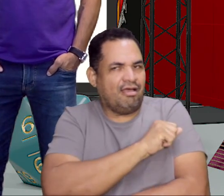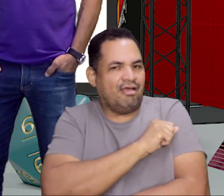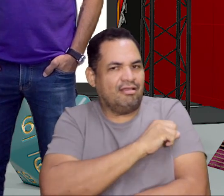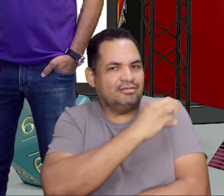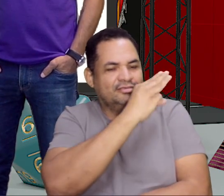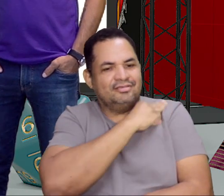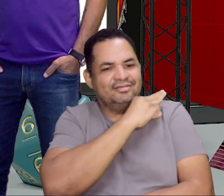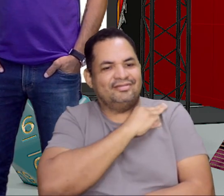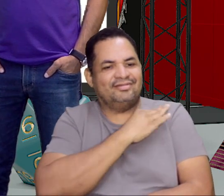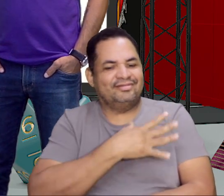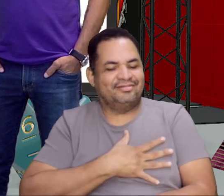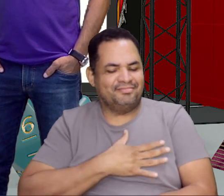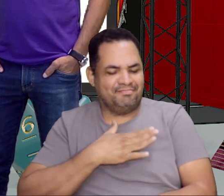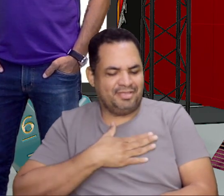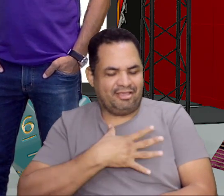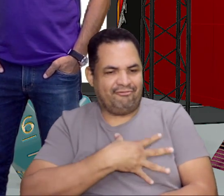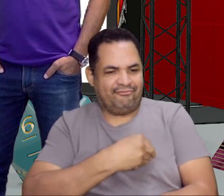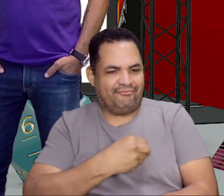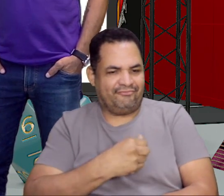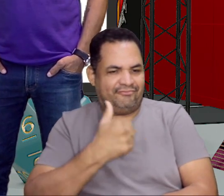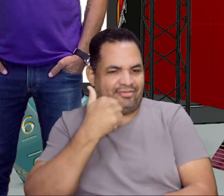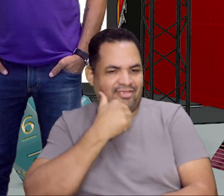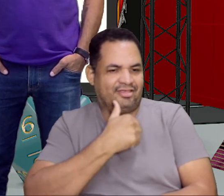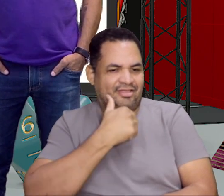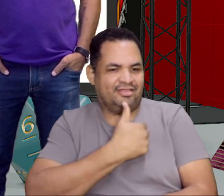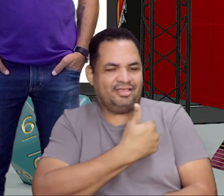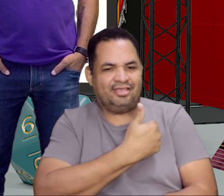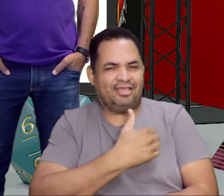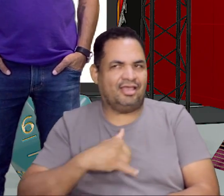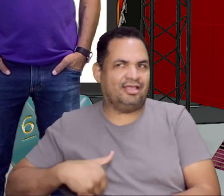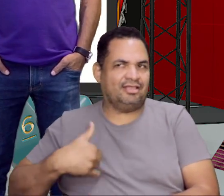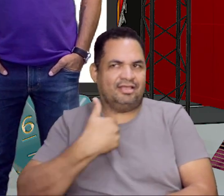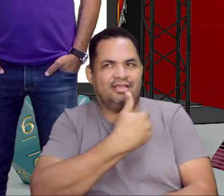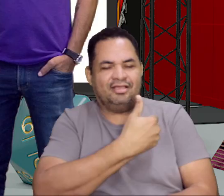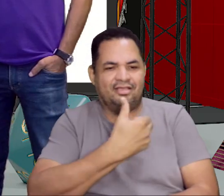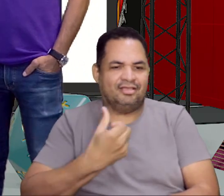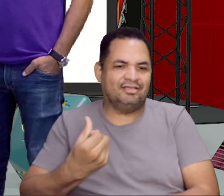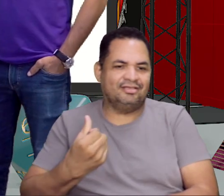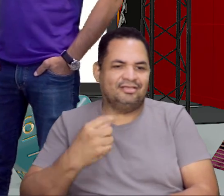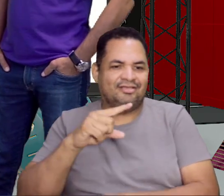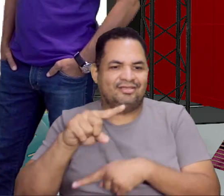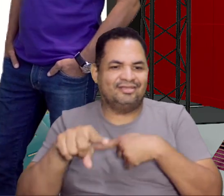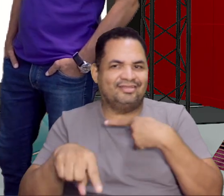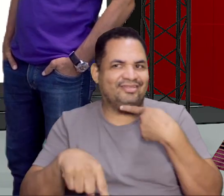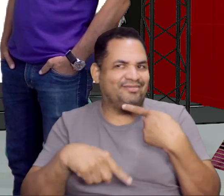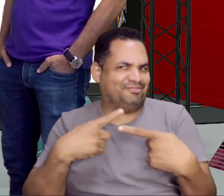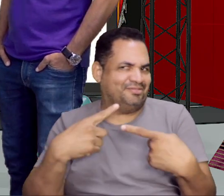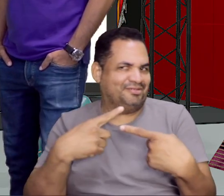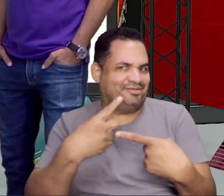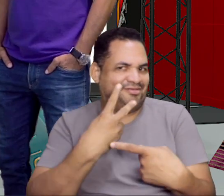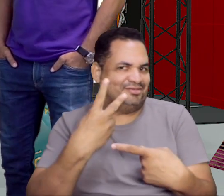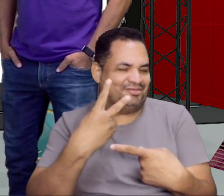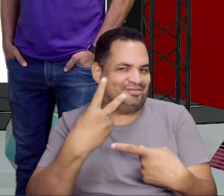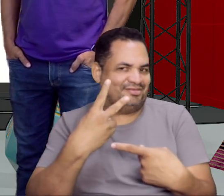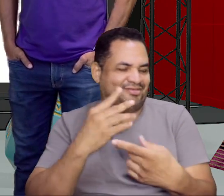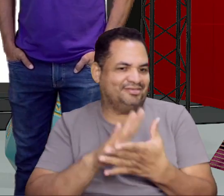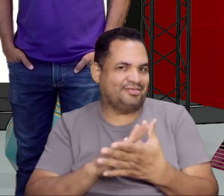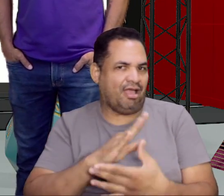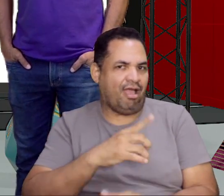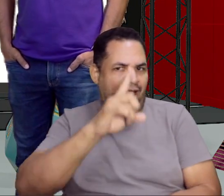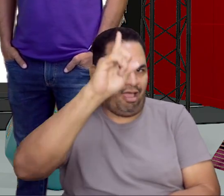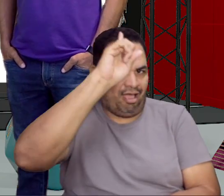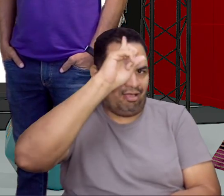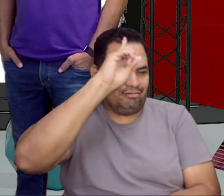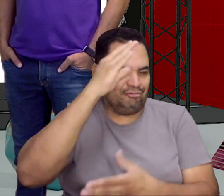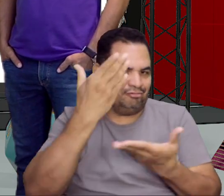filha ontem dizia assim ela tem praticamente 16 anos né ela ai mãe daqui do anos eu sou adulta ela já tá naquela